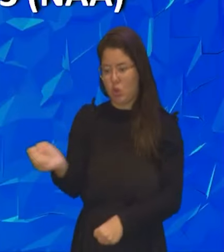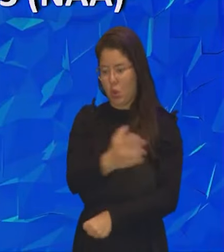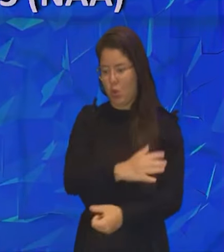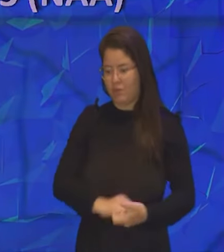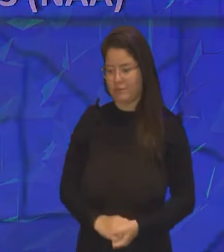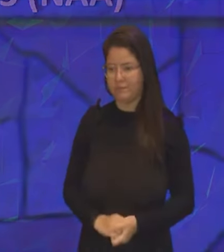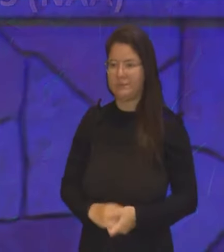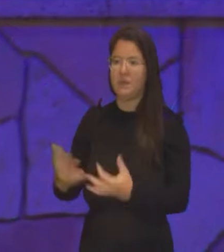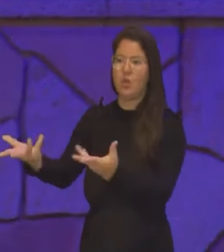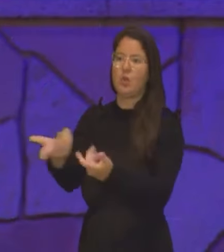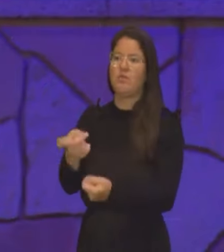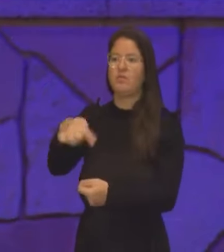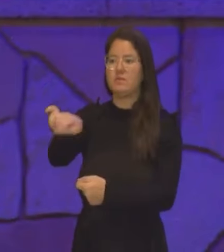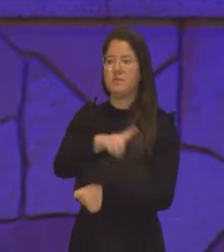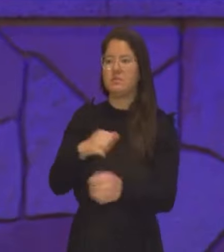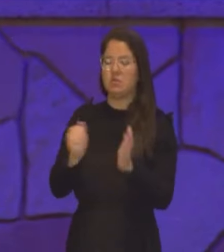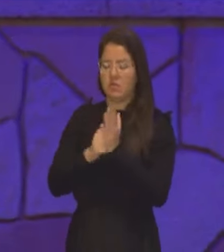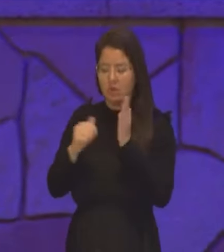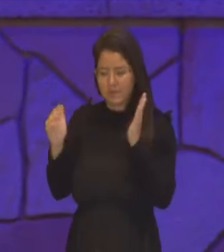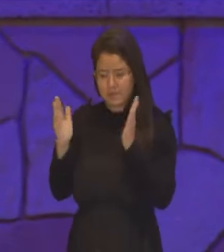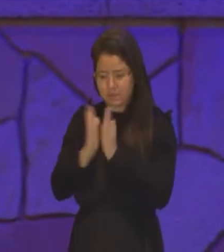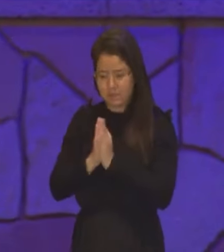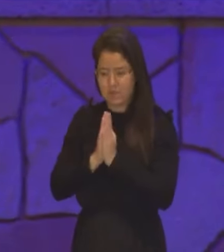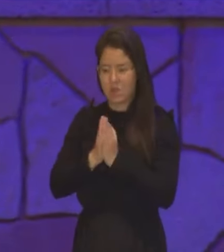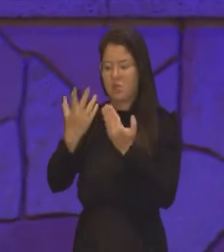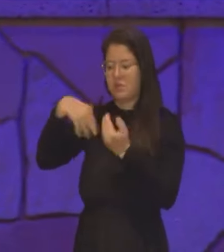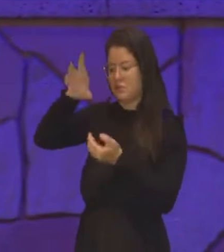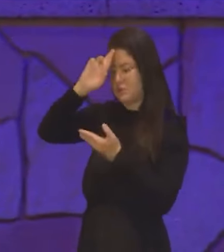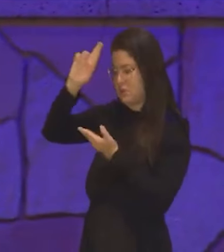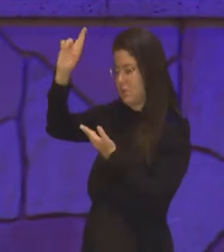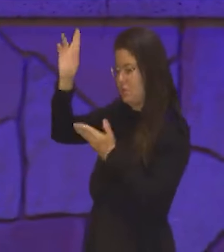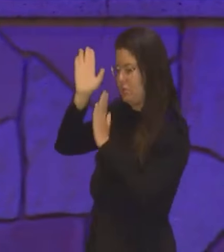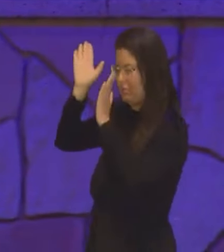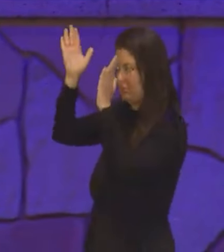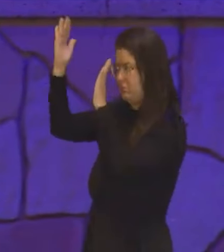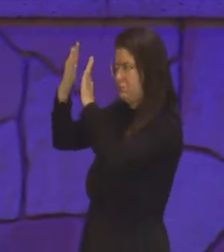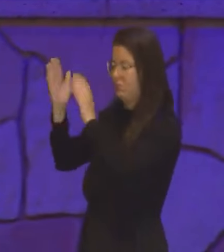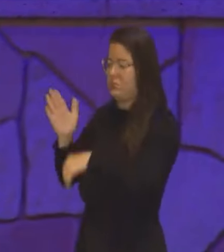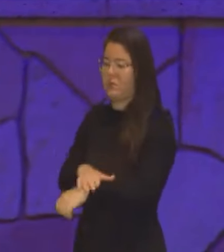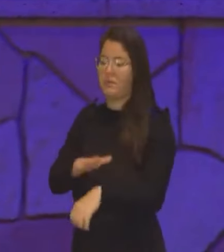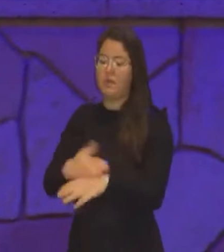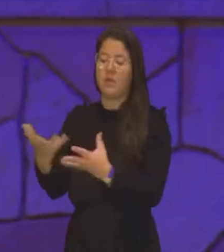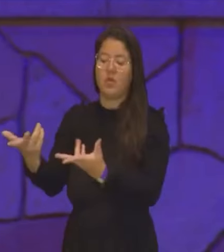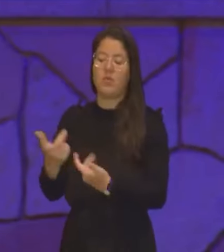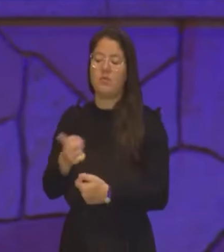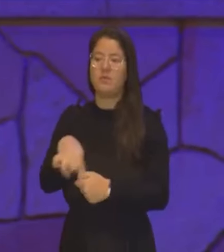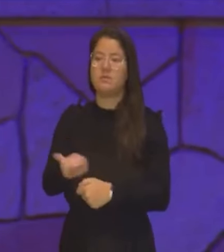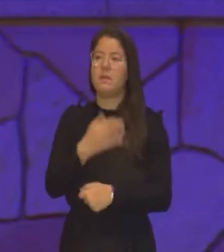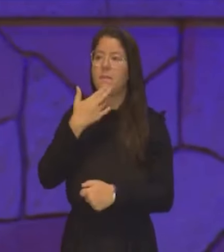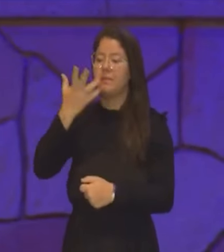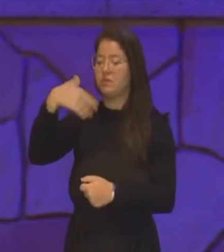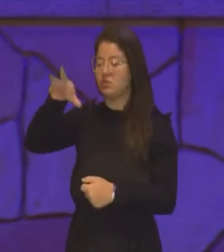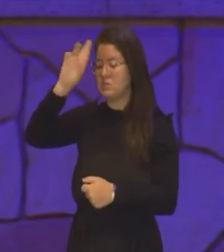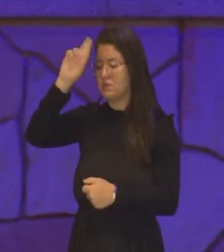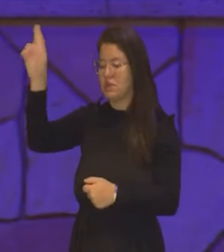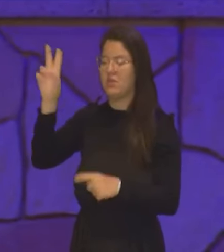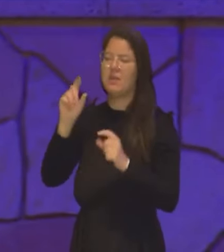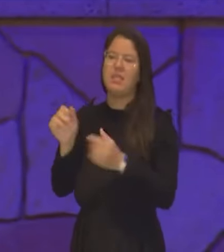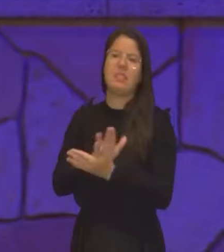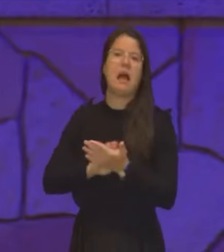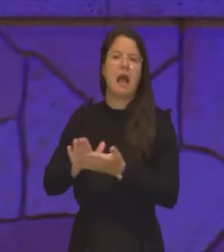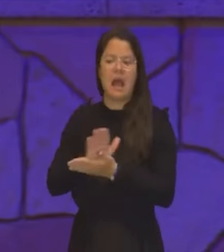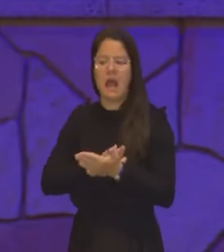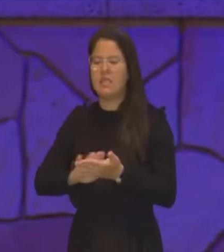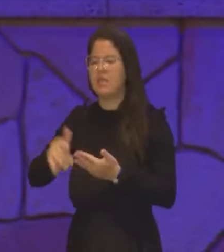você a fechar os seus olhos e nós orarmos ao Senhor neste momento. Convido você a pedir ao Senhor que nenhum